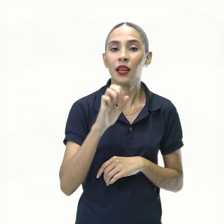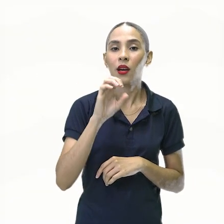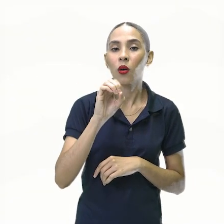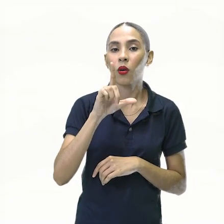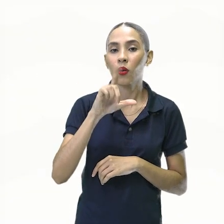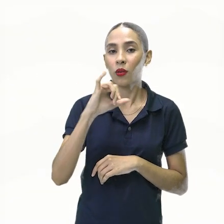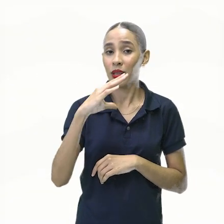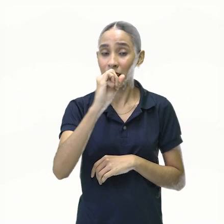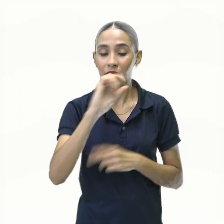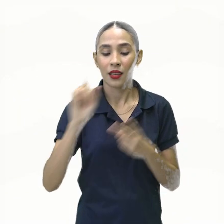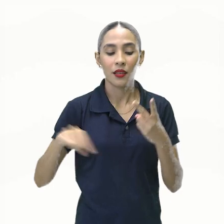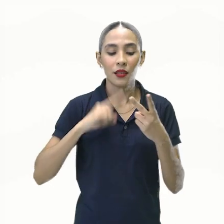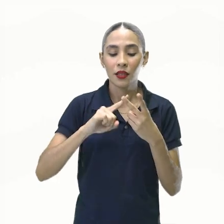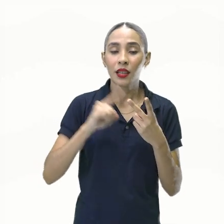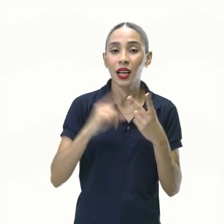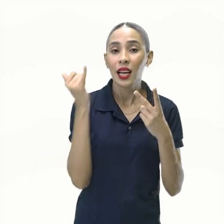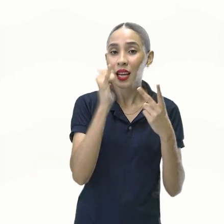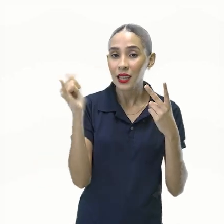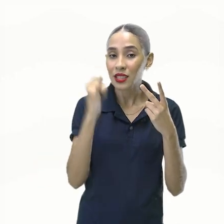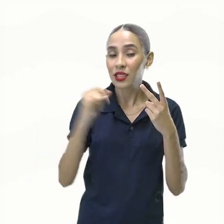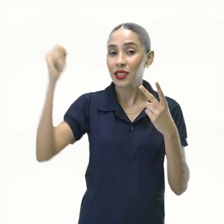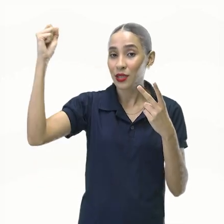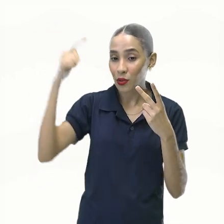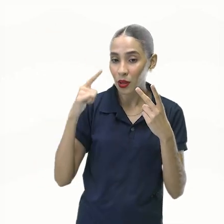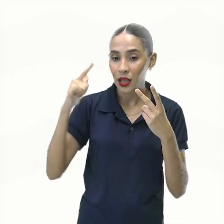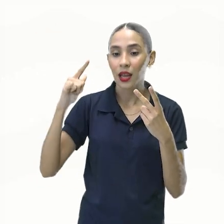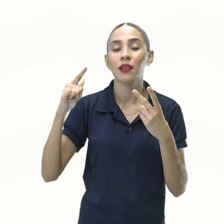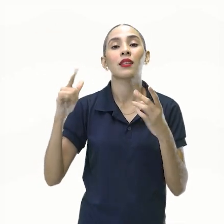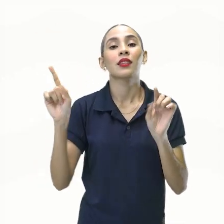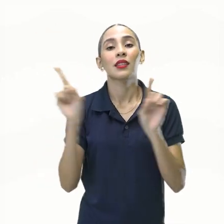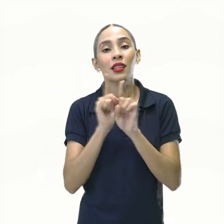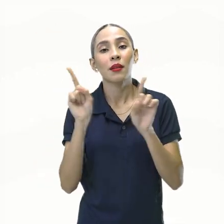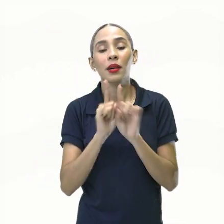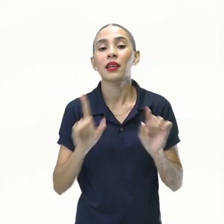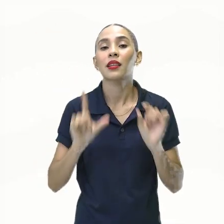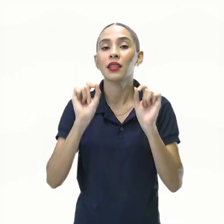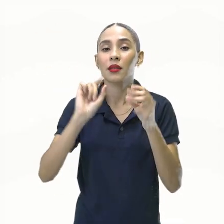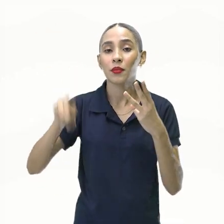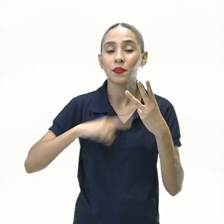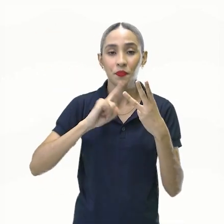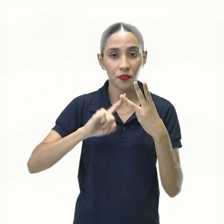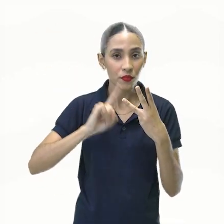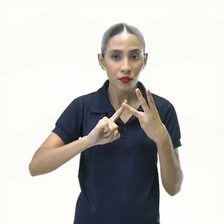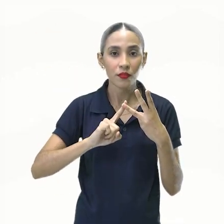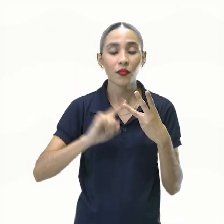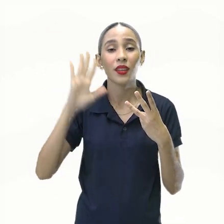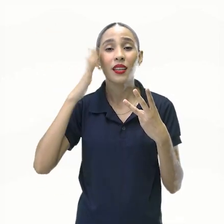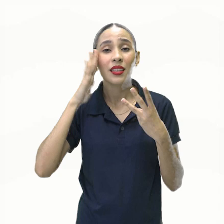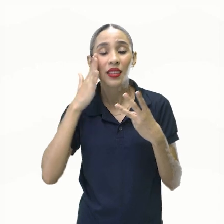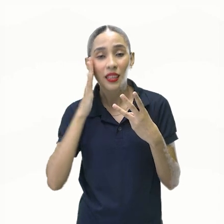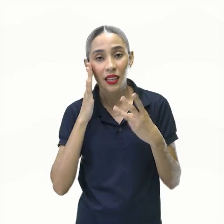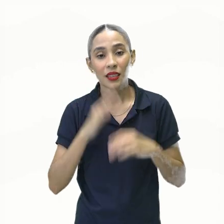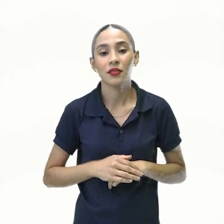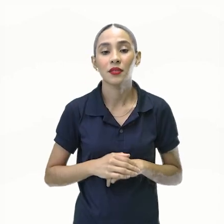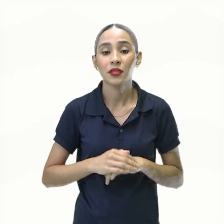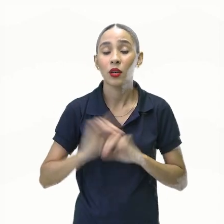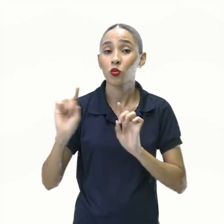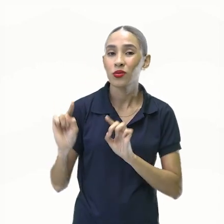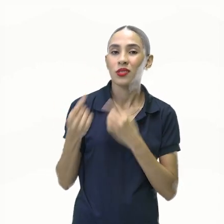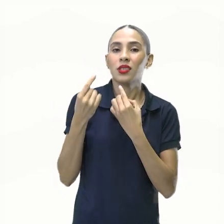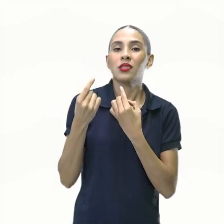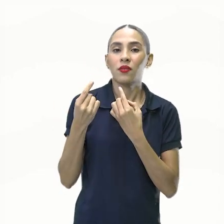eólica, temos a energia solar, temos também como entender que